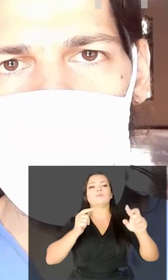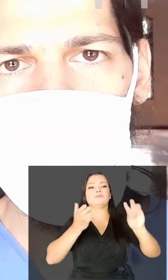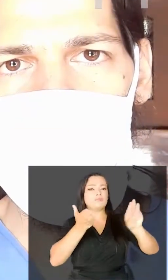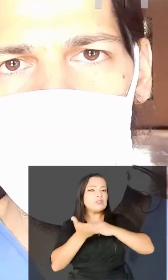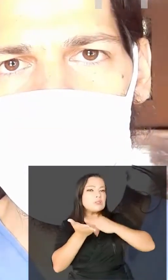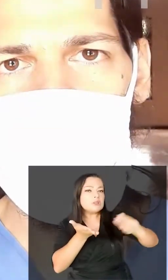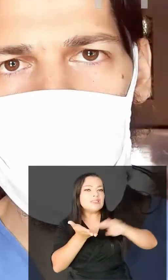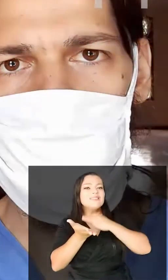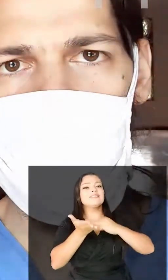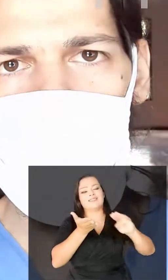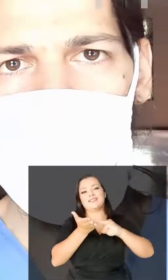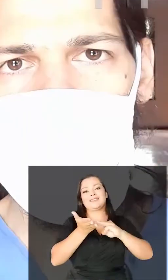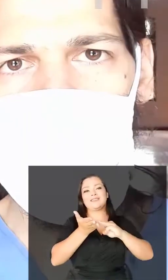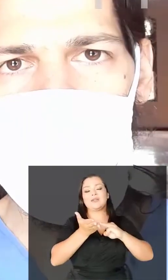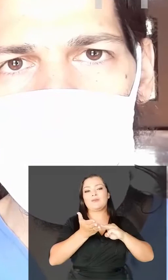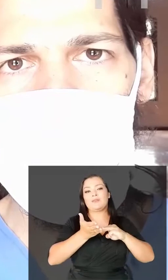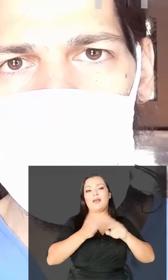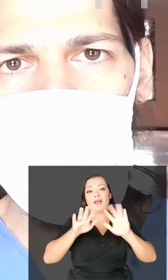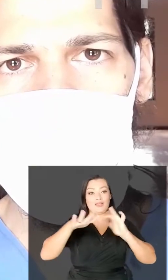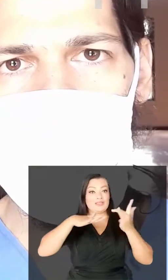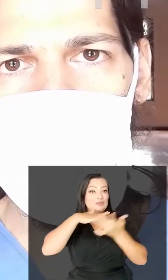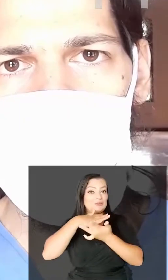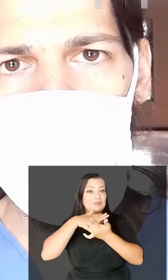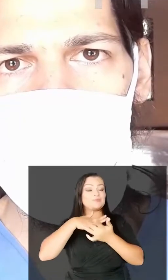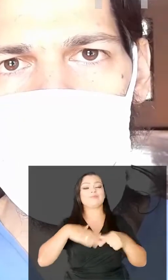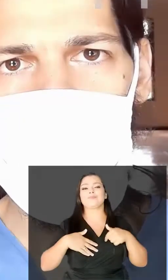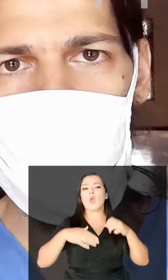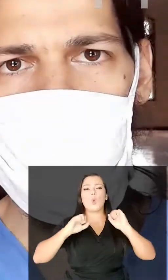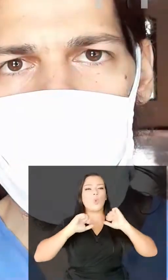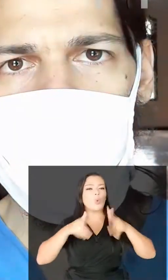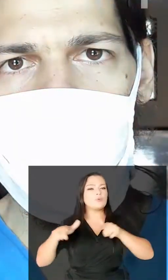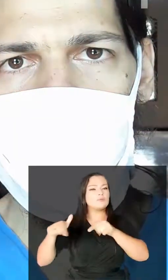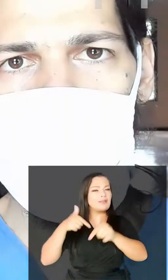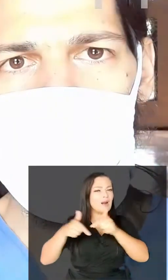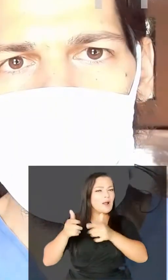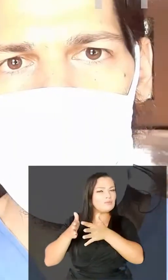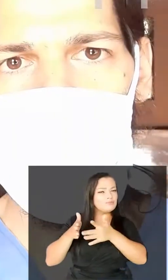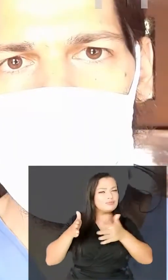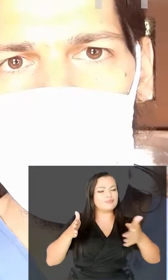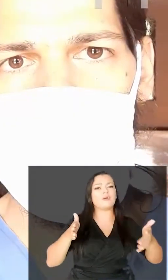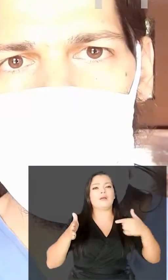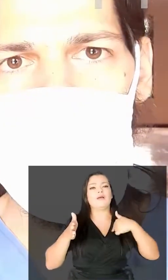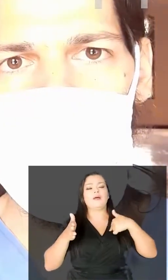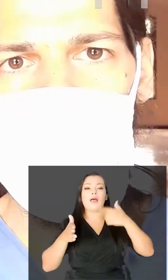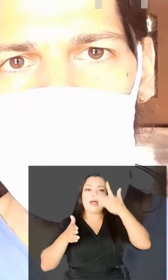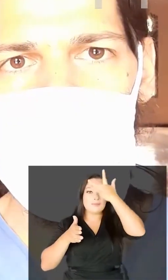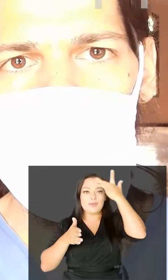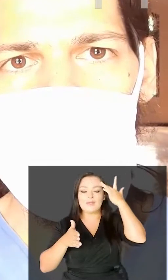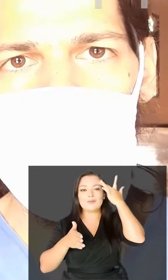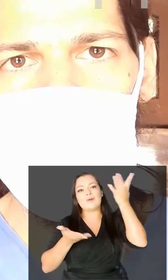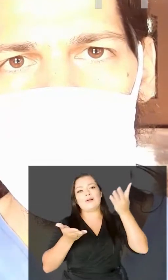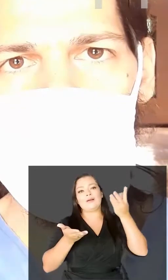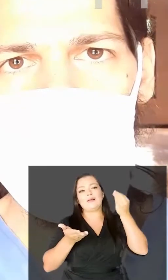Instituto Florestal pelas redes sociais. Embora todas essas atividades não tenham substituído a experiência de